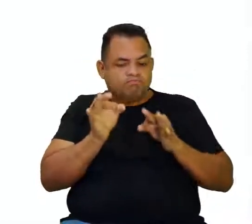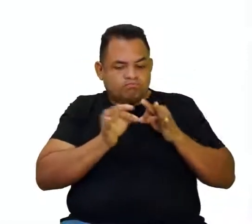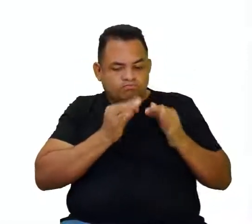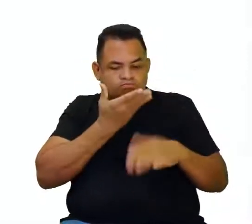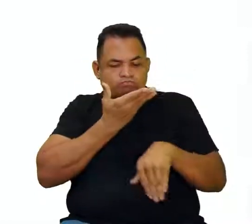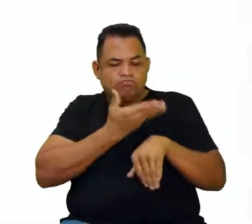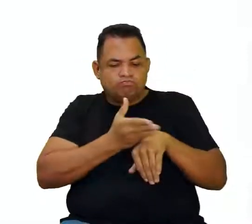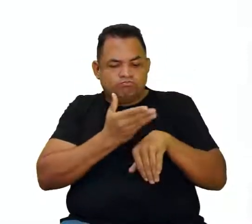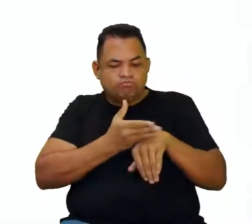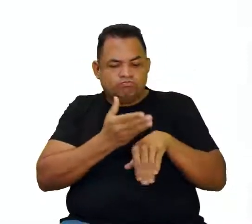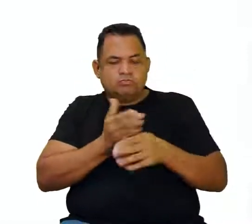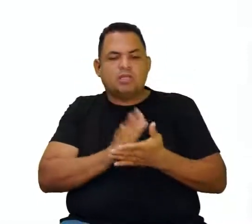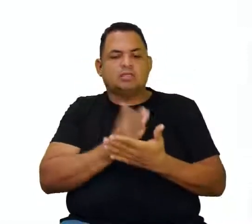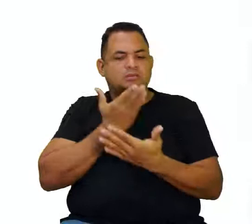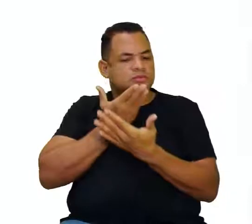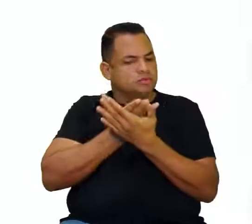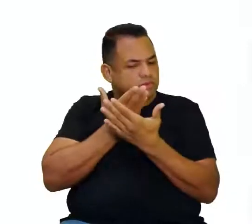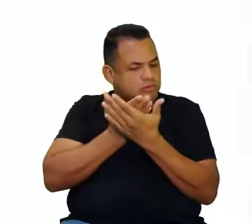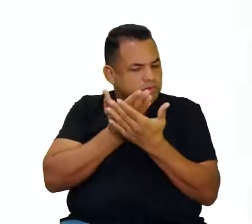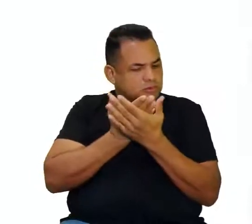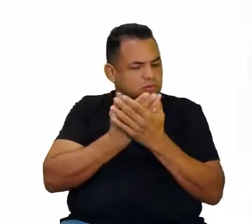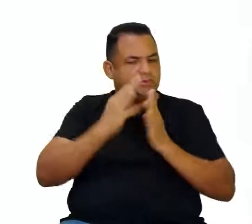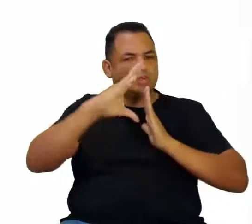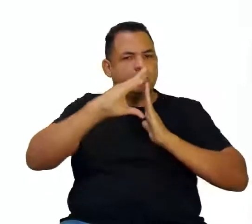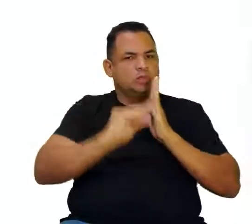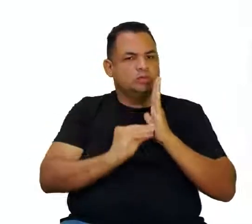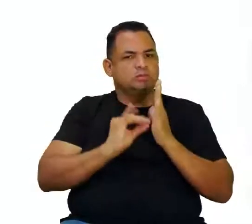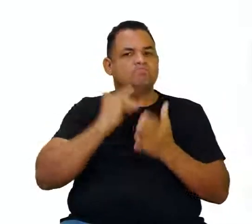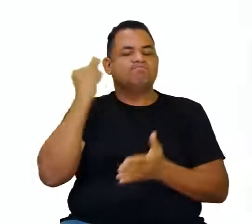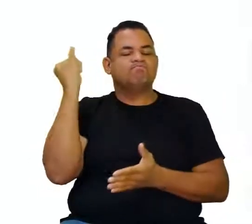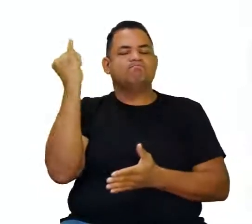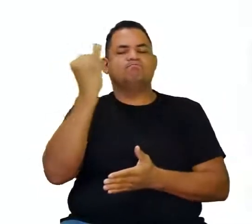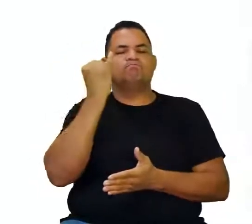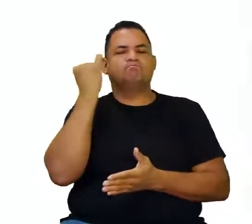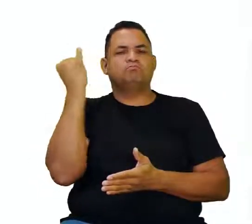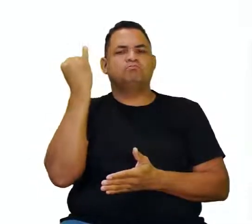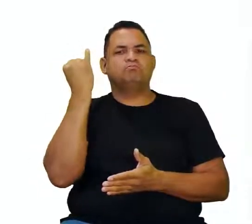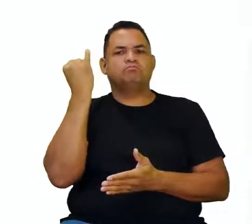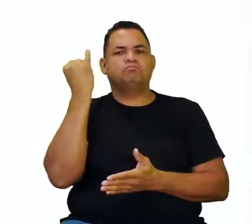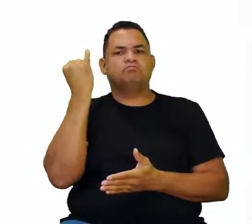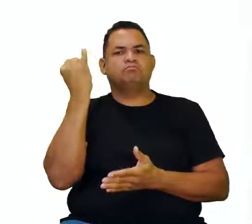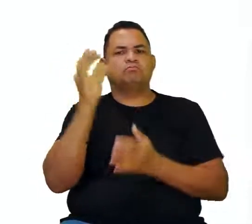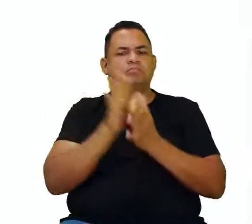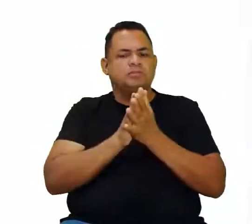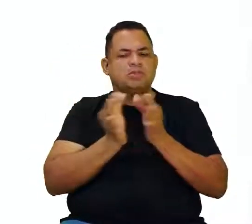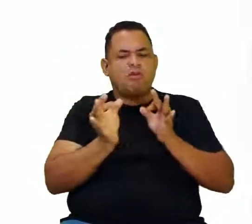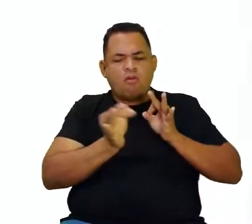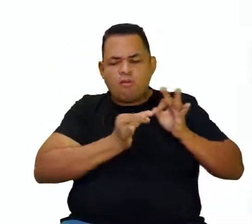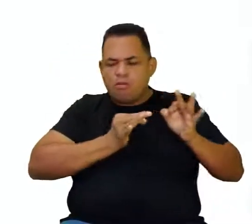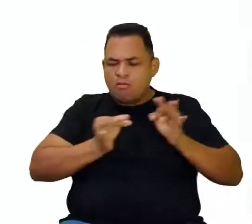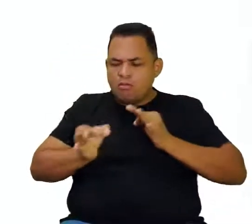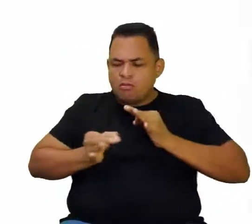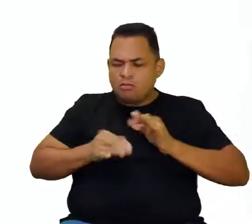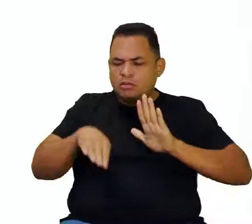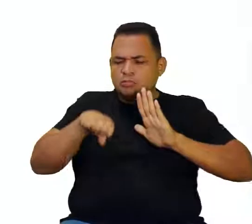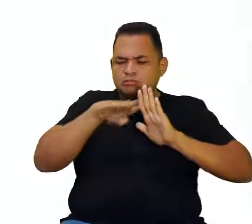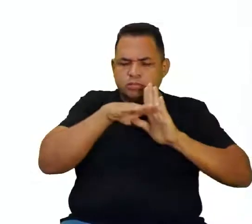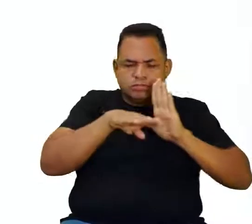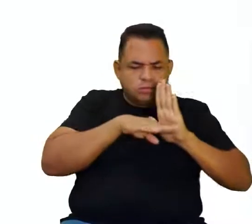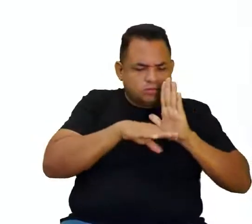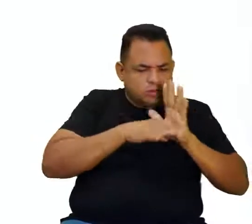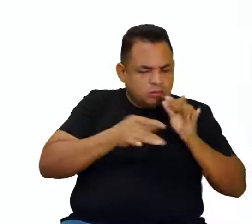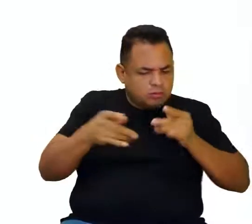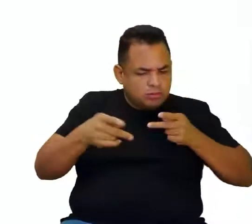preparar estudando os conteúdos. Isso aqui é muito importante, é uma questão de organização. Quando a gente